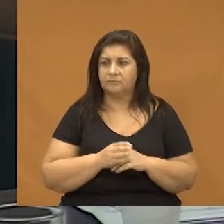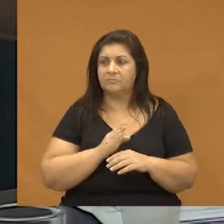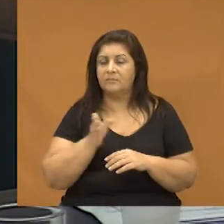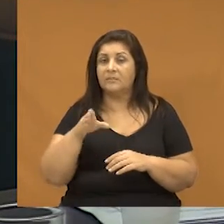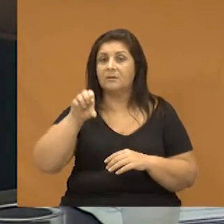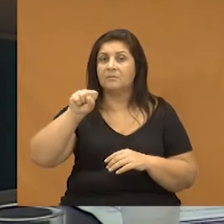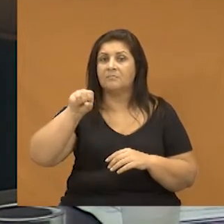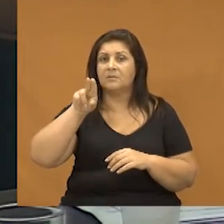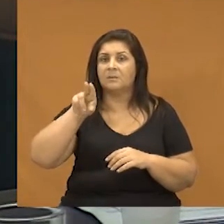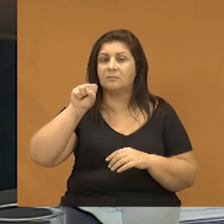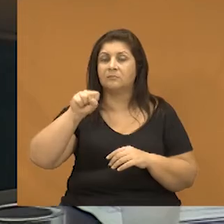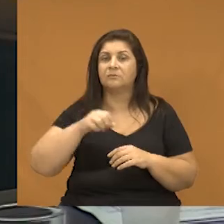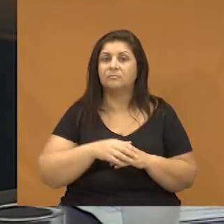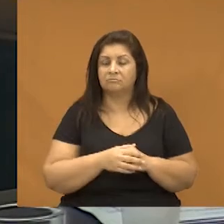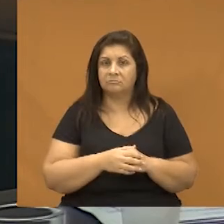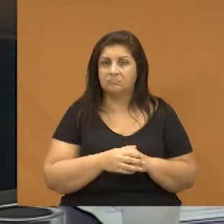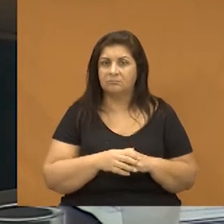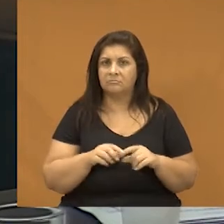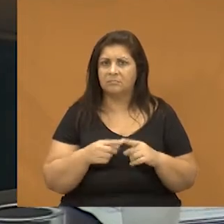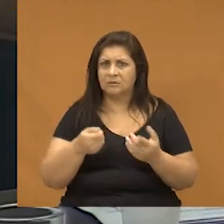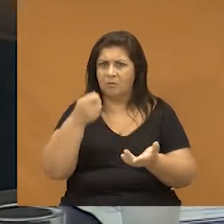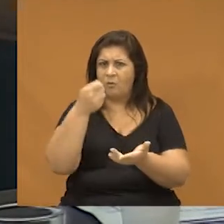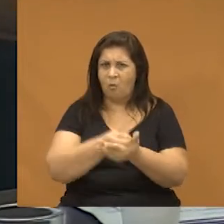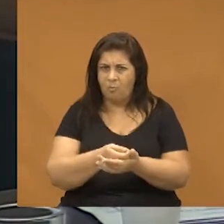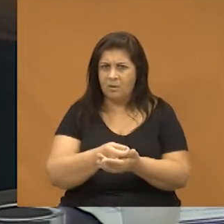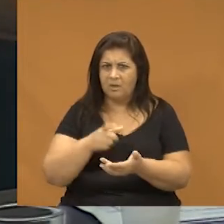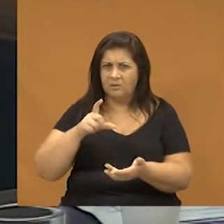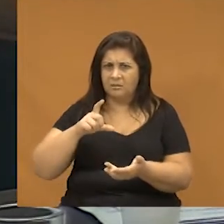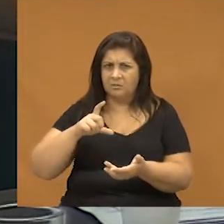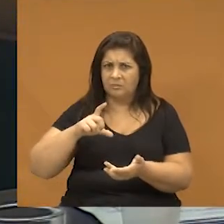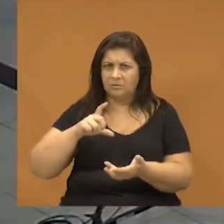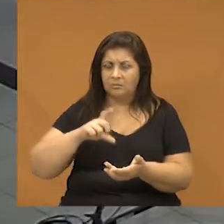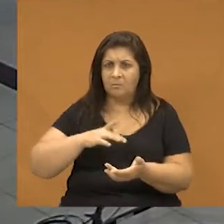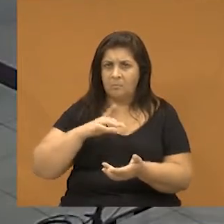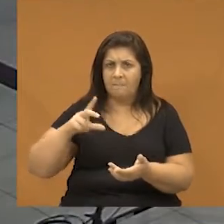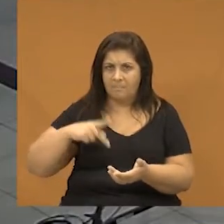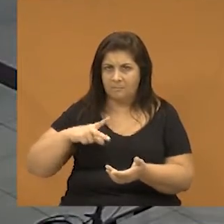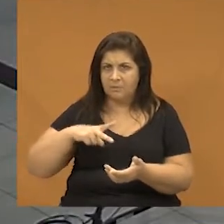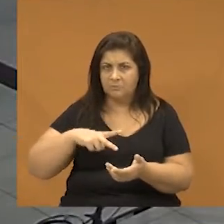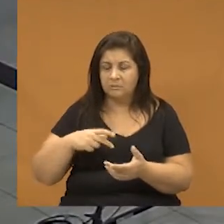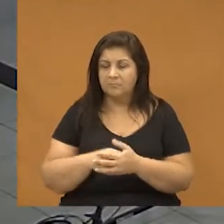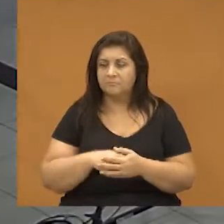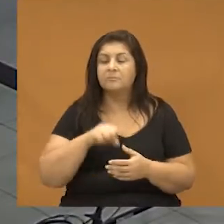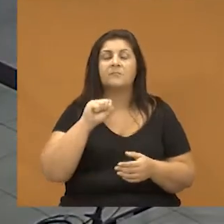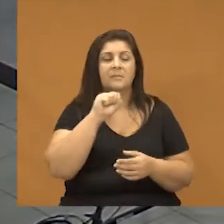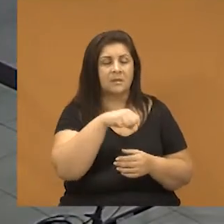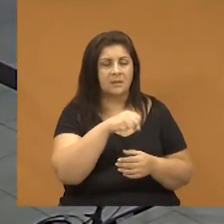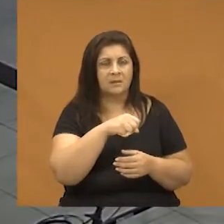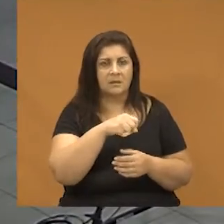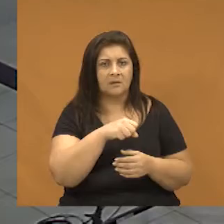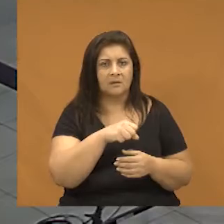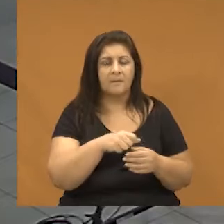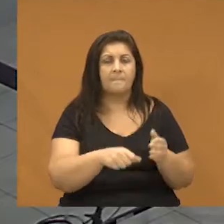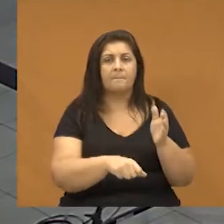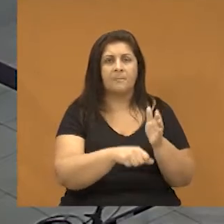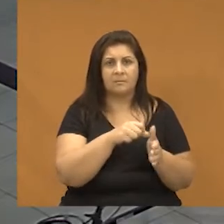mas esse procedimento inicial é cobrado do convênio? Como que funciona? Sim, na hora que ele dá a entrada, daí você transfere a